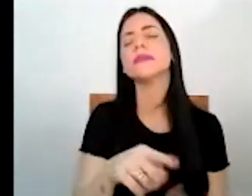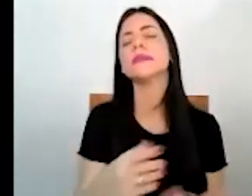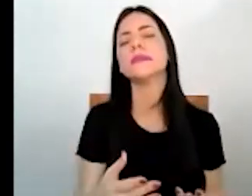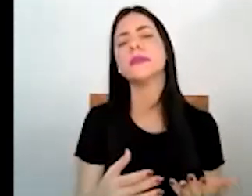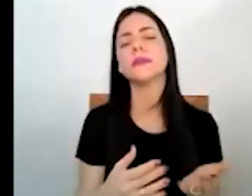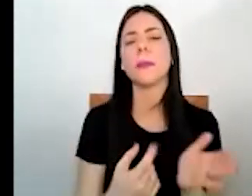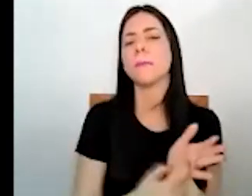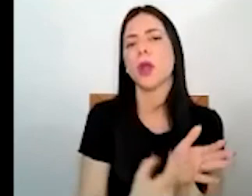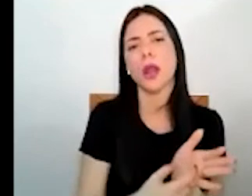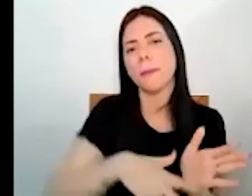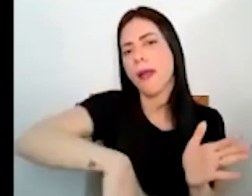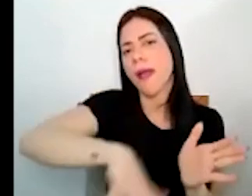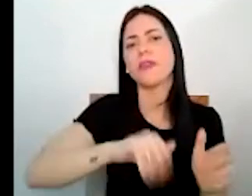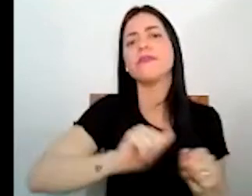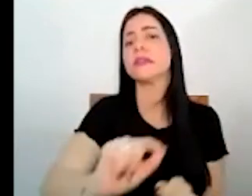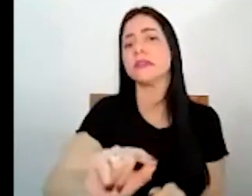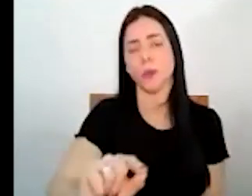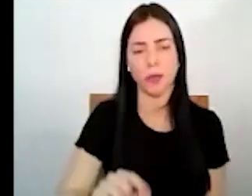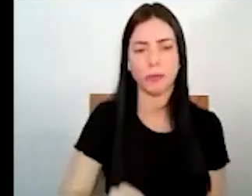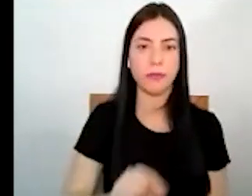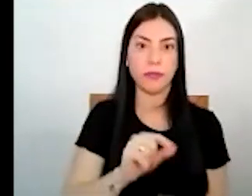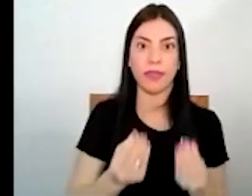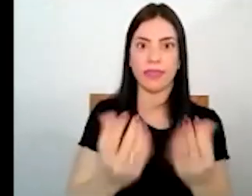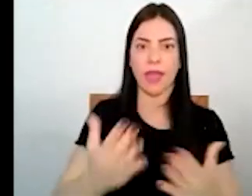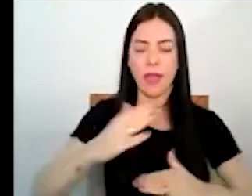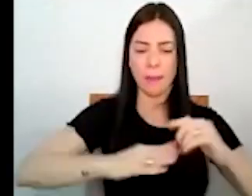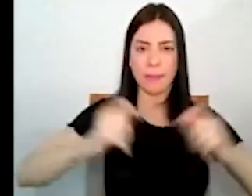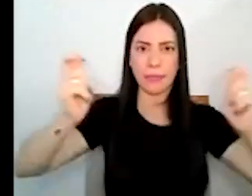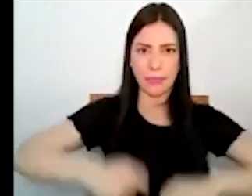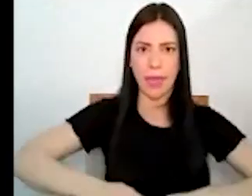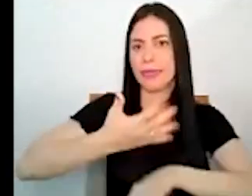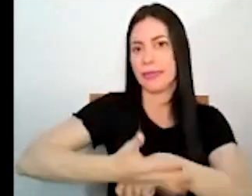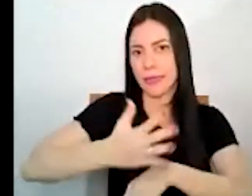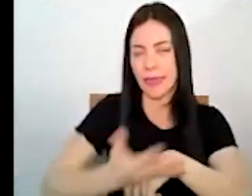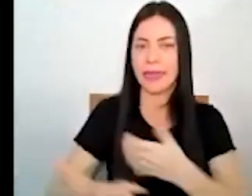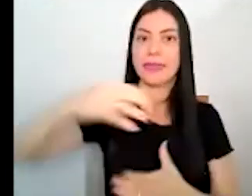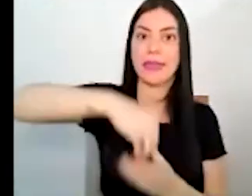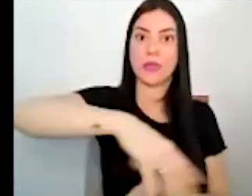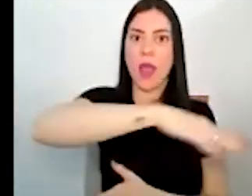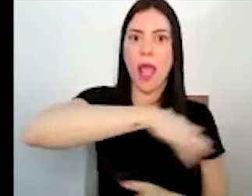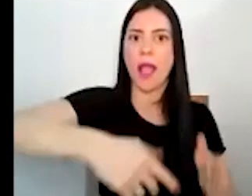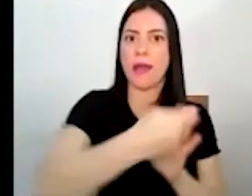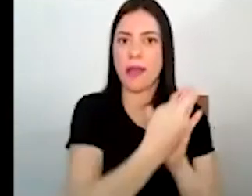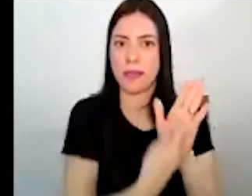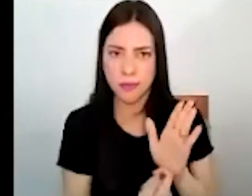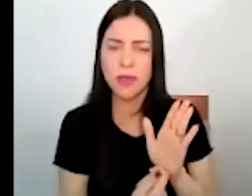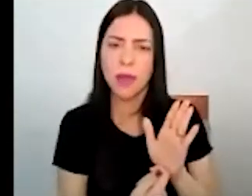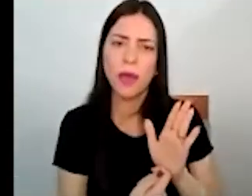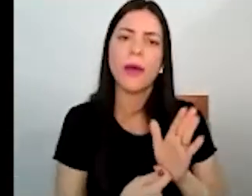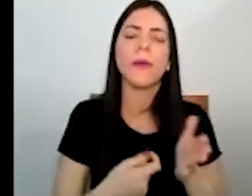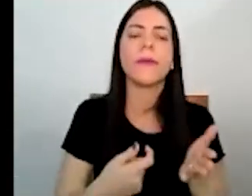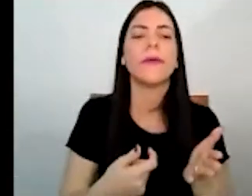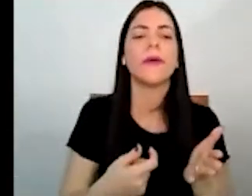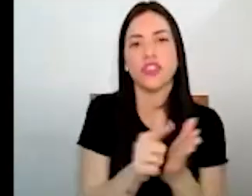vai capacitar, treinar e colocar dentro da redação para conviver, nesse momento, né,